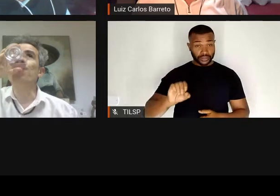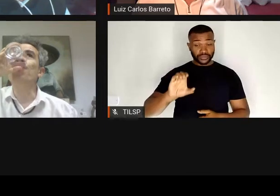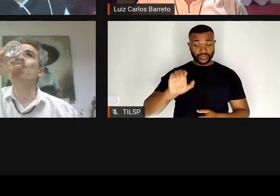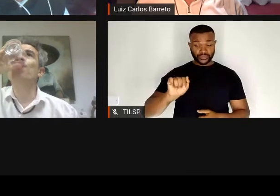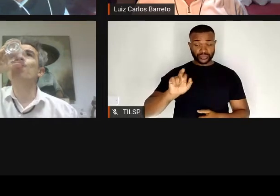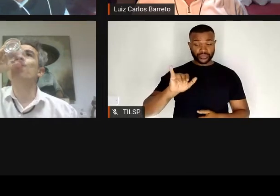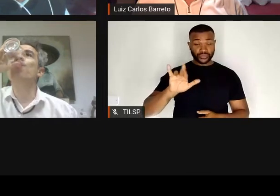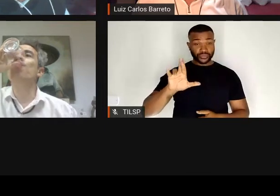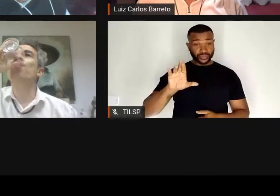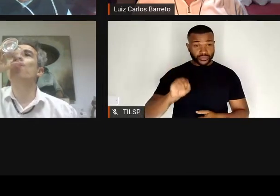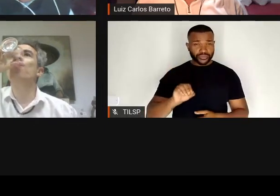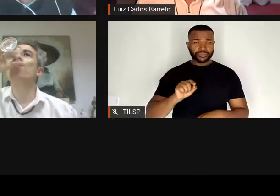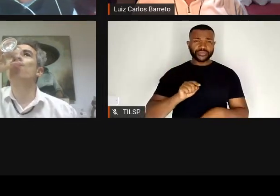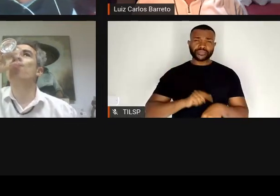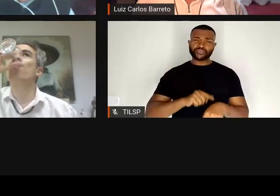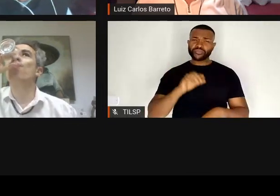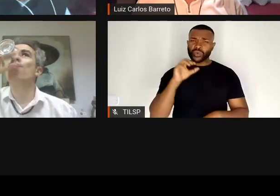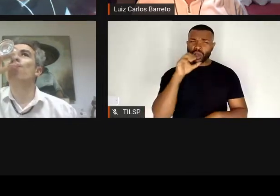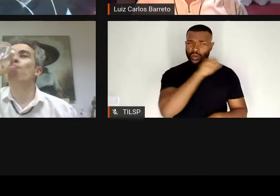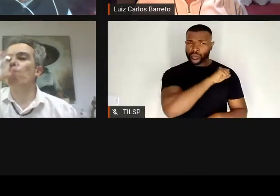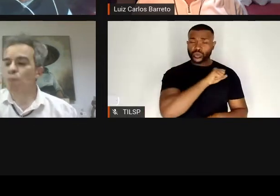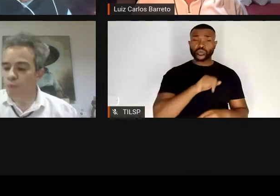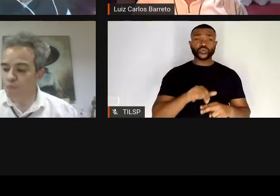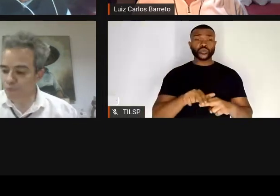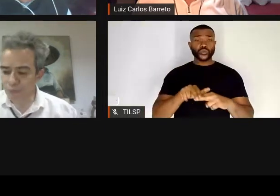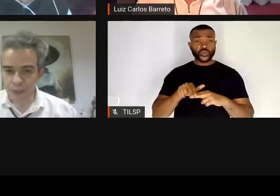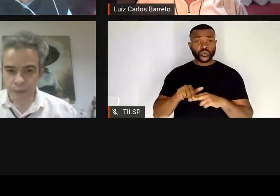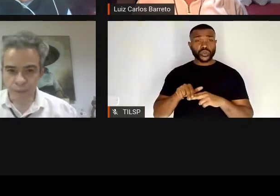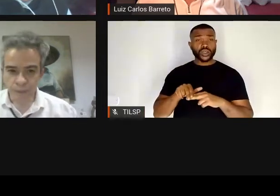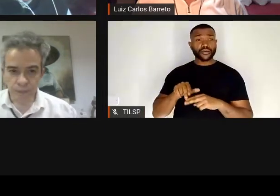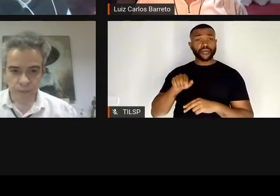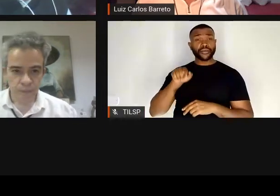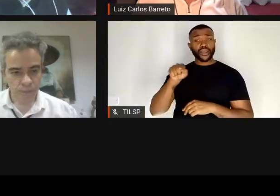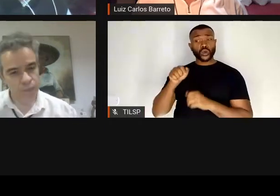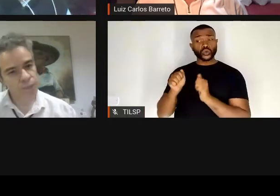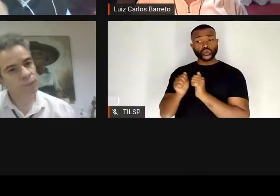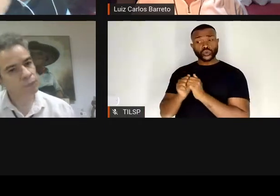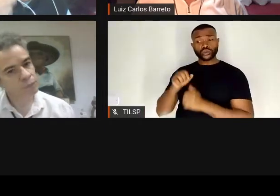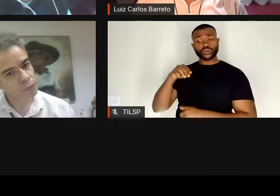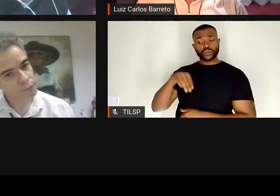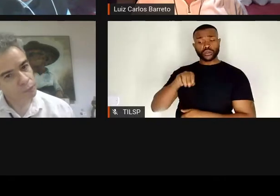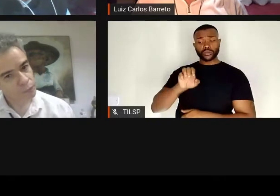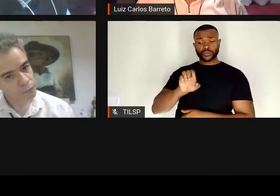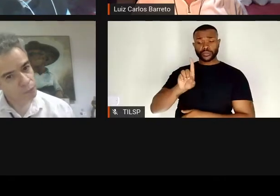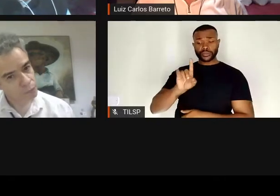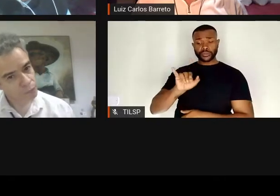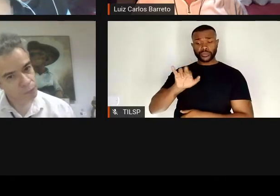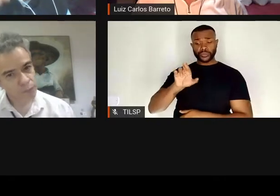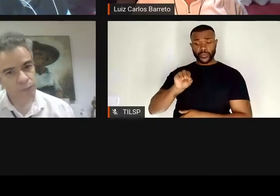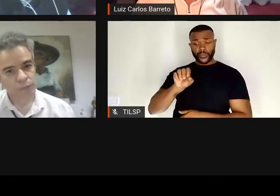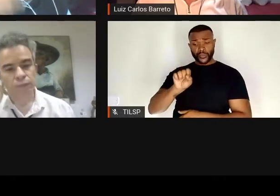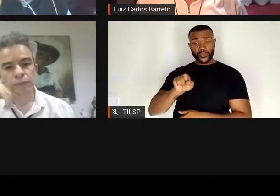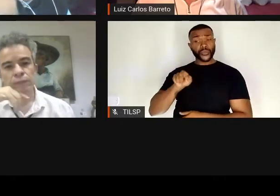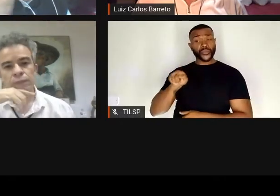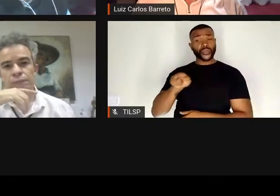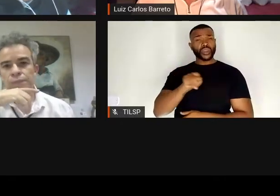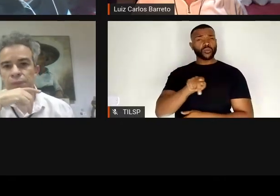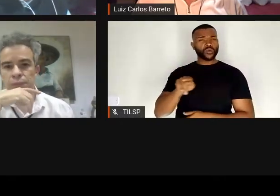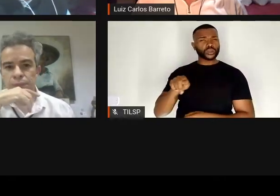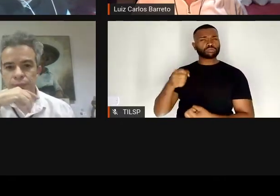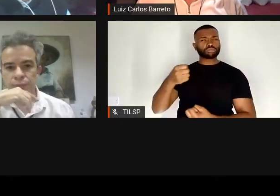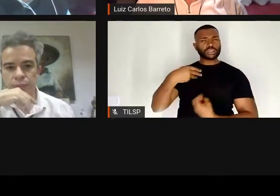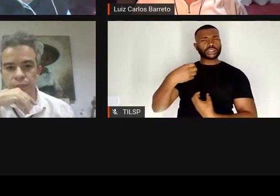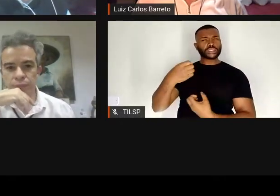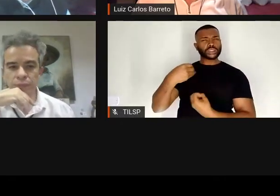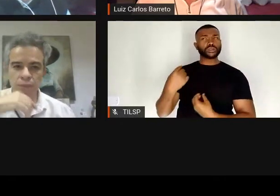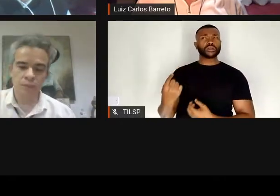pouco curta, porque a minha vivência lá no Cruzeiro era mais com o Zé Medeiro, que foi meu professor desde o tempo da Bahia,